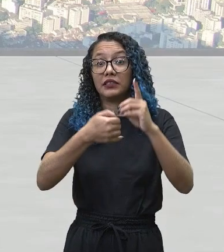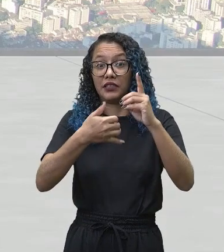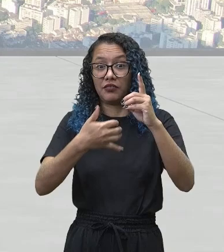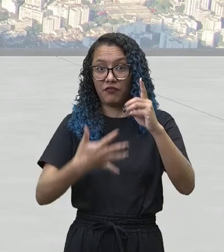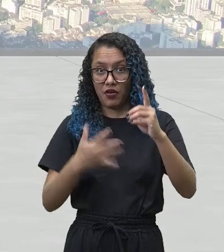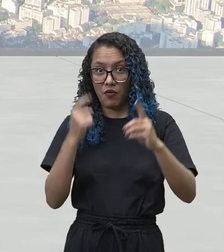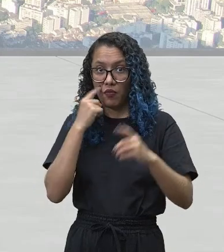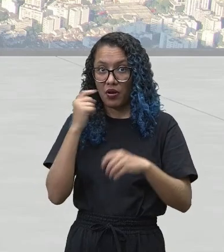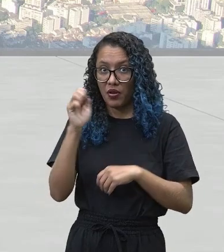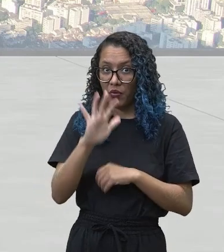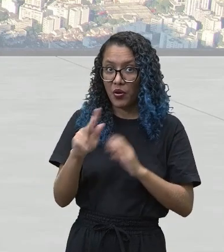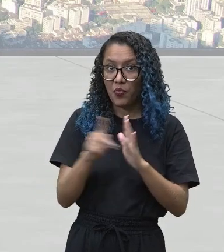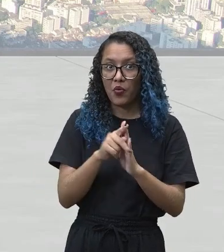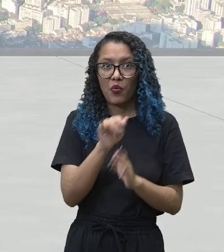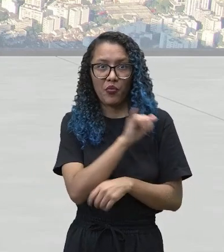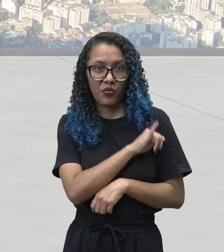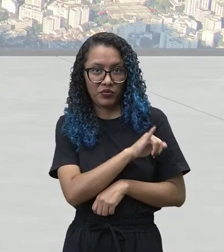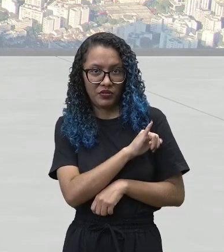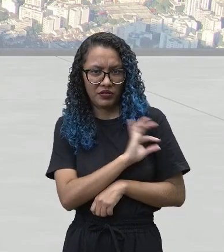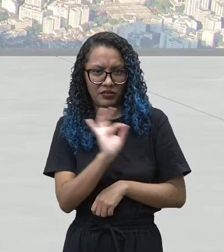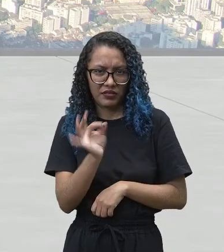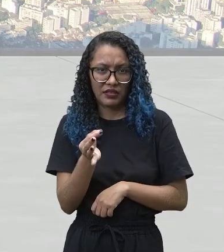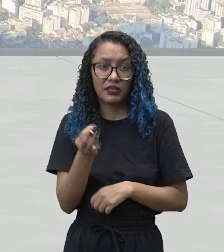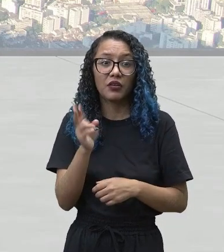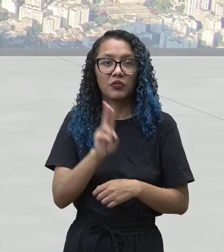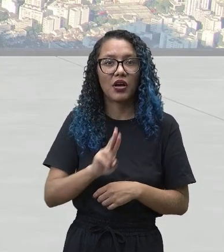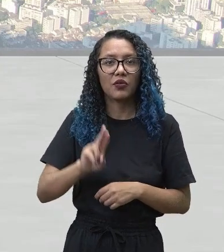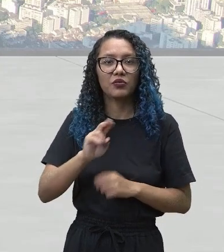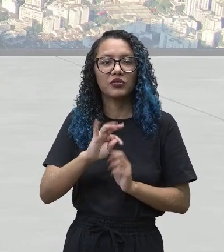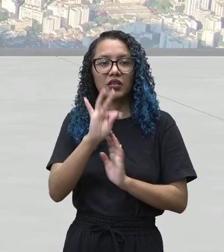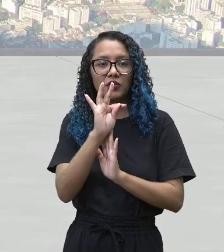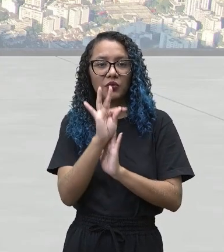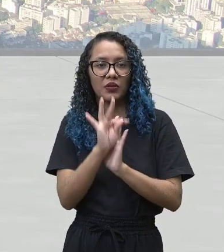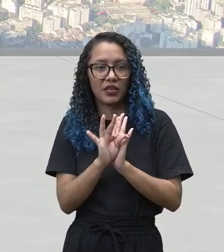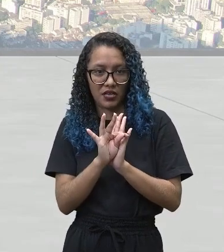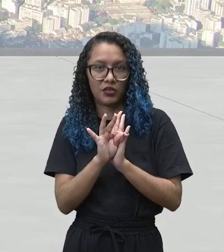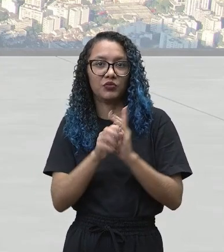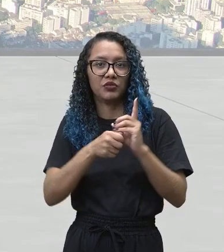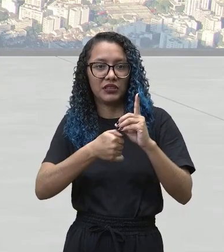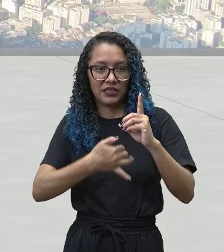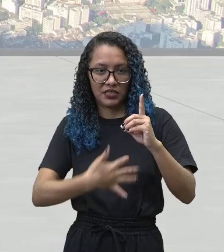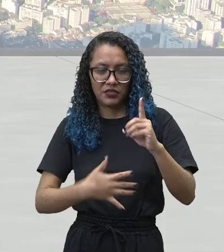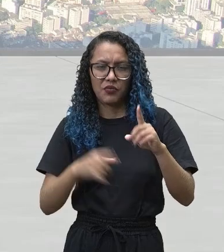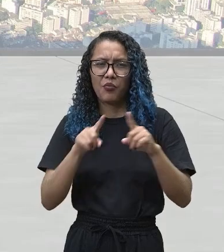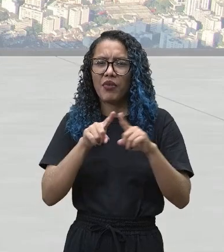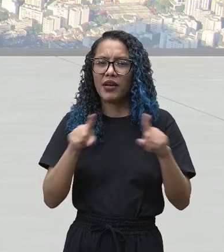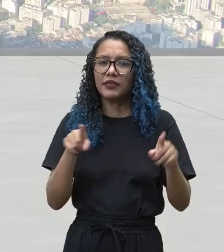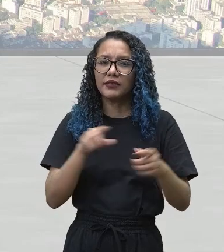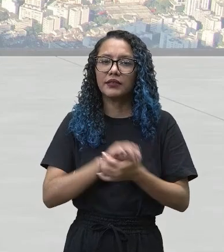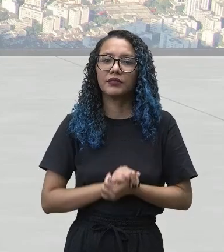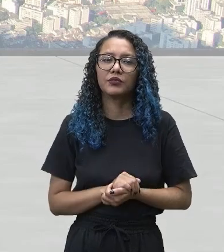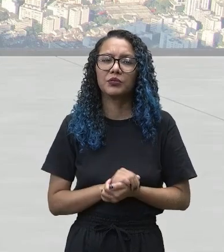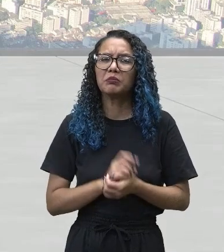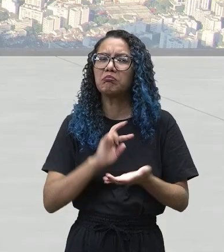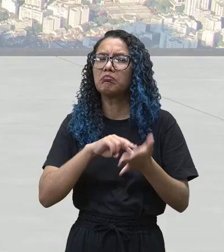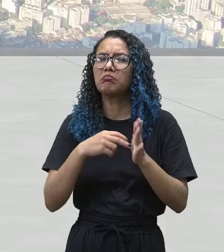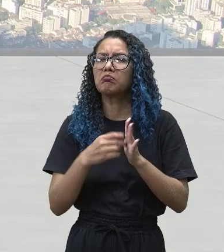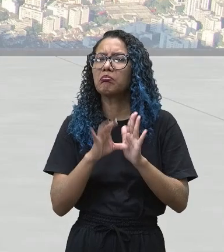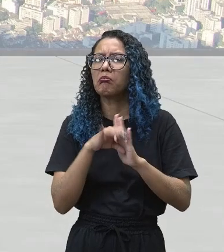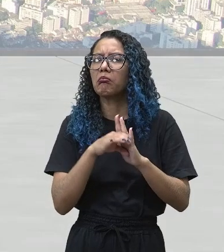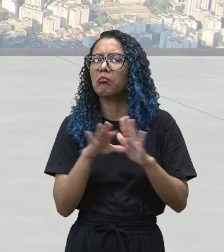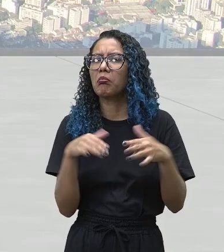maravilhosa, nós estamos fazendo uso do texto descritivo. Mas, professora, o que é um